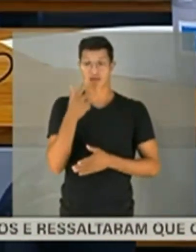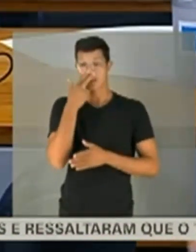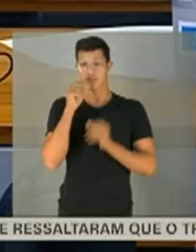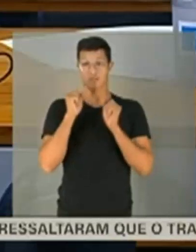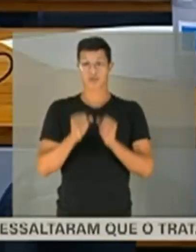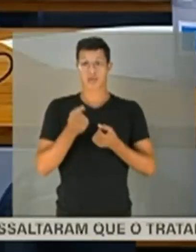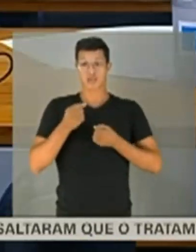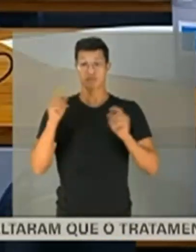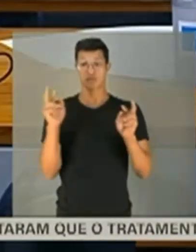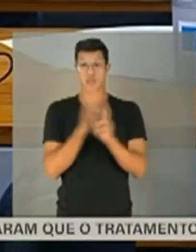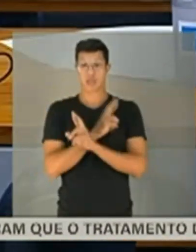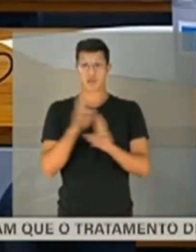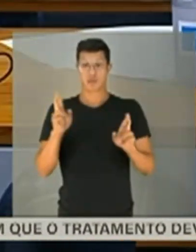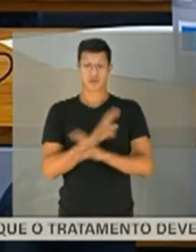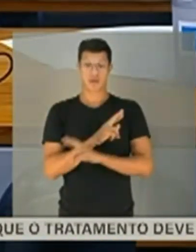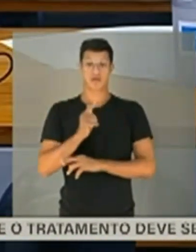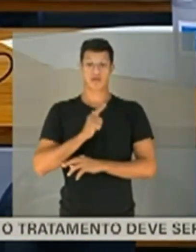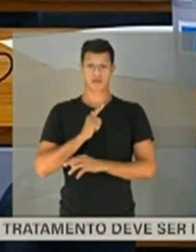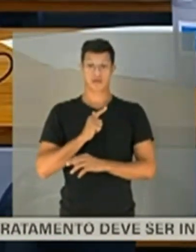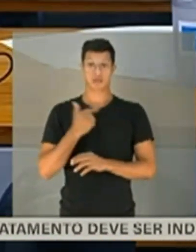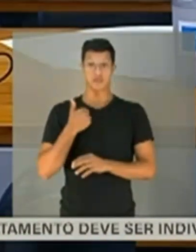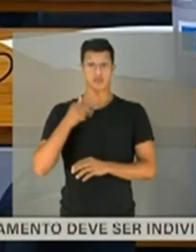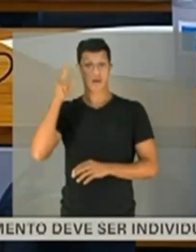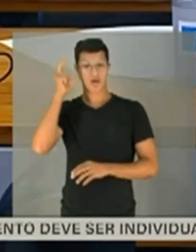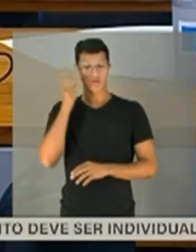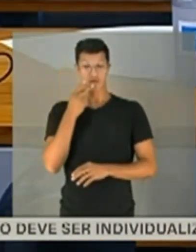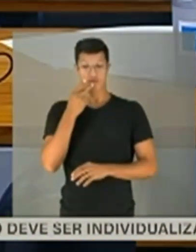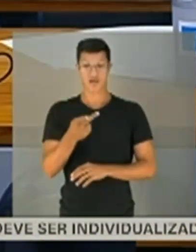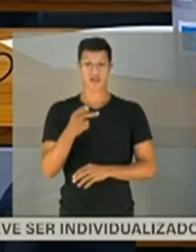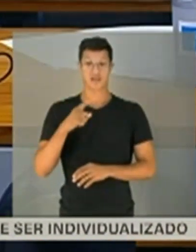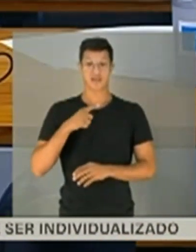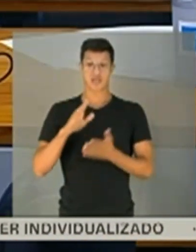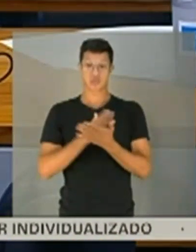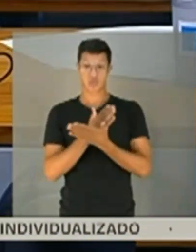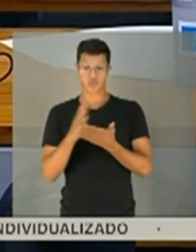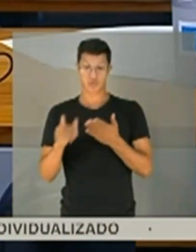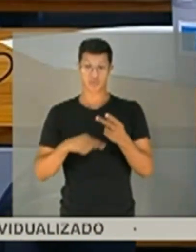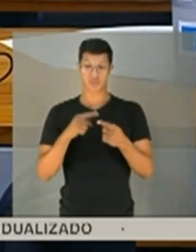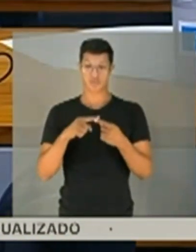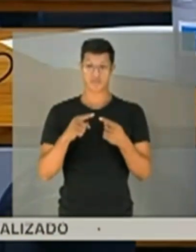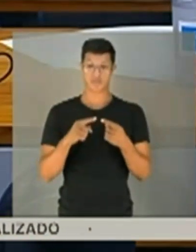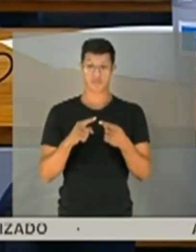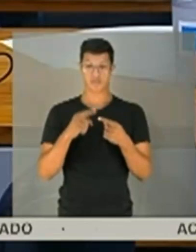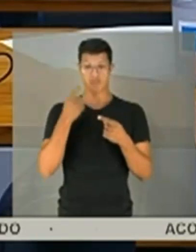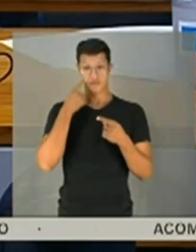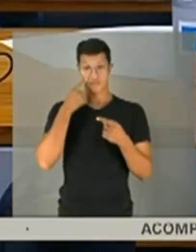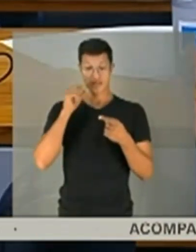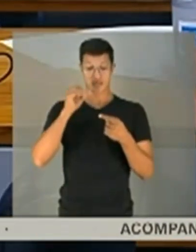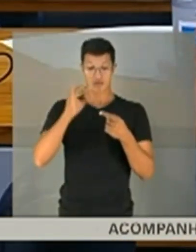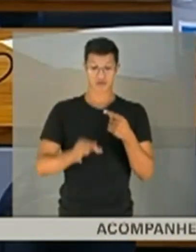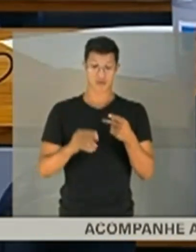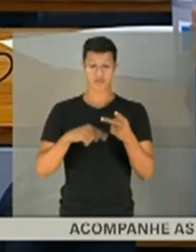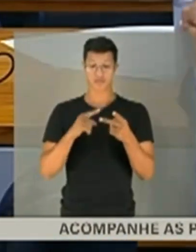poderiam relacionar? Eu ouvi falar de alguns. Veja se eu estou correto. O caráter